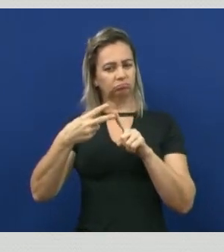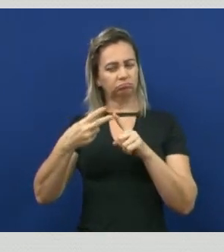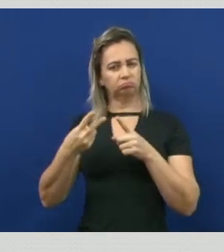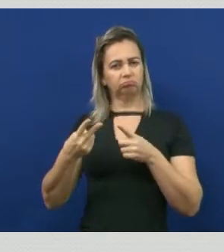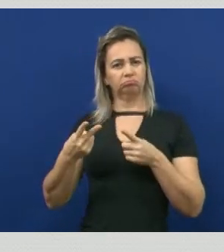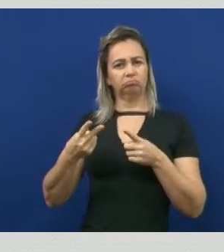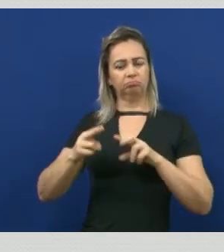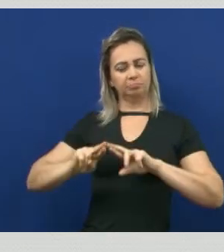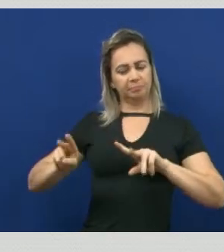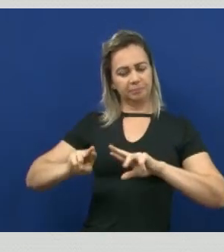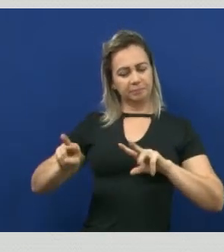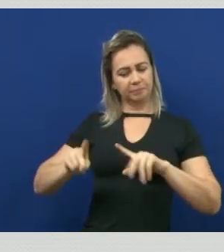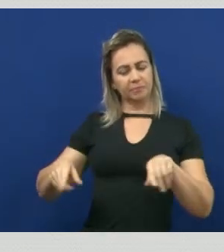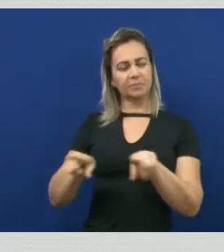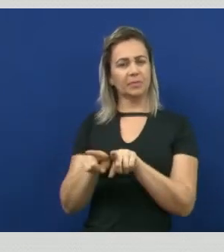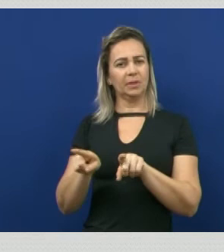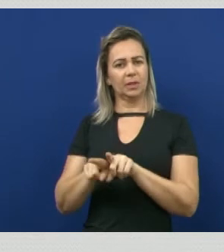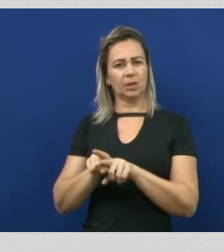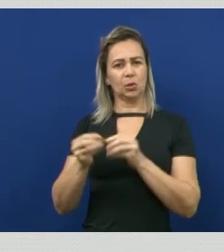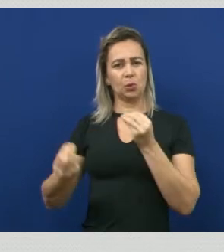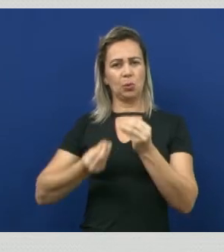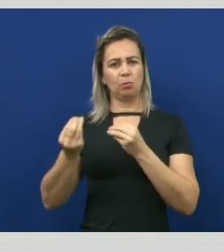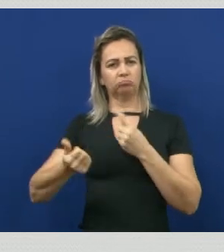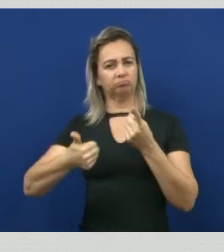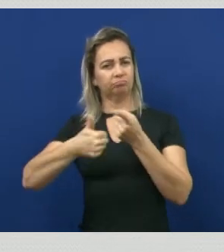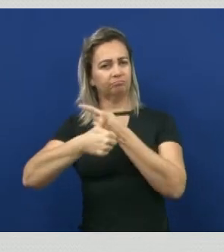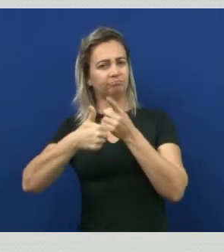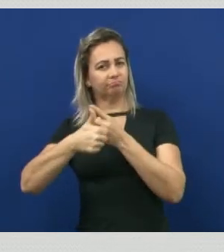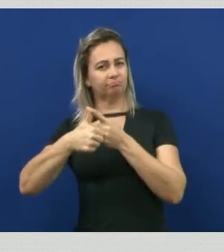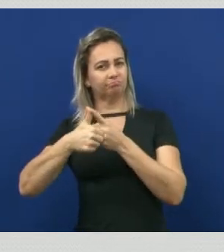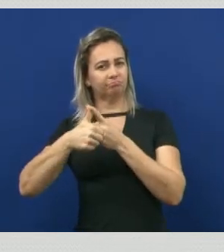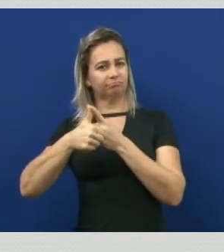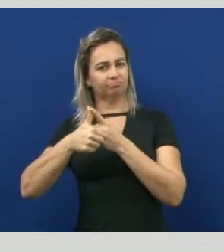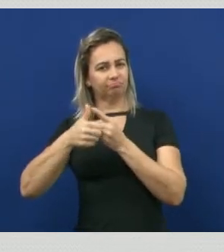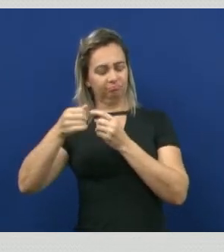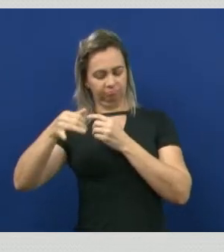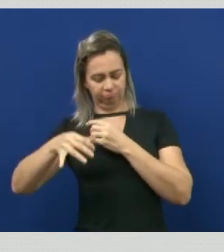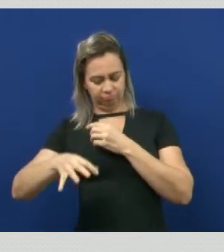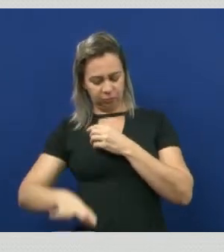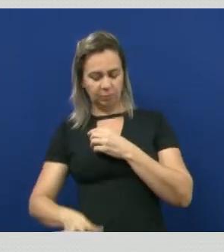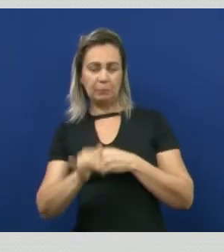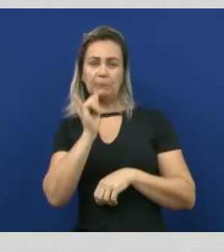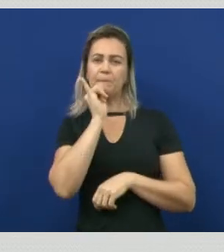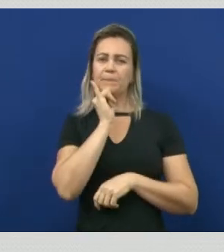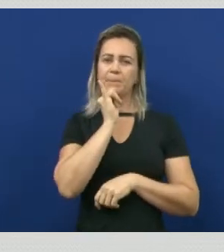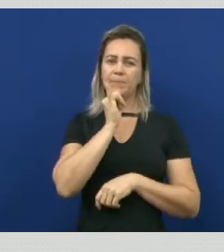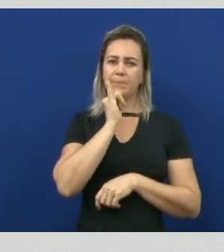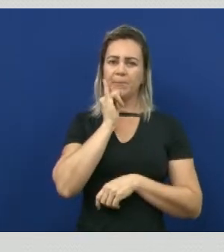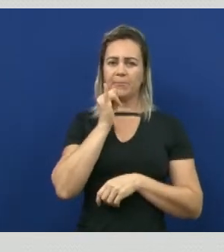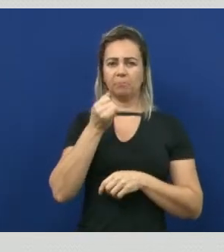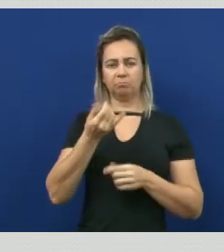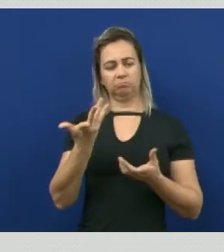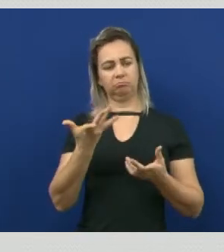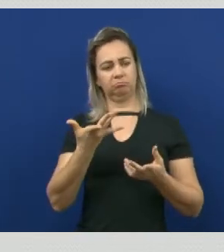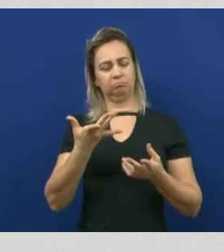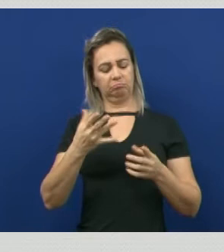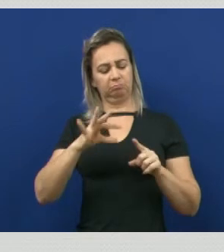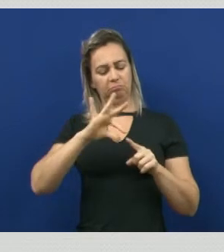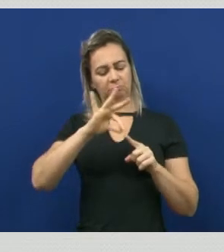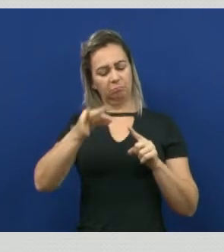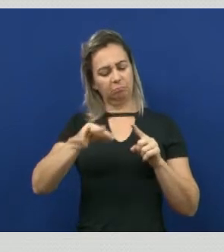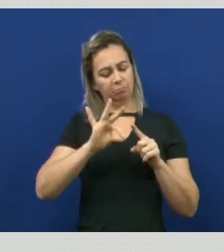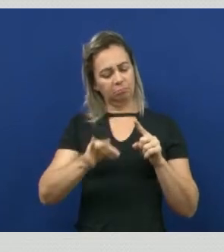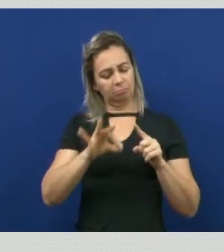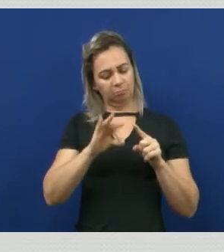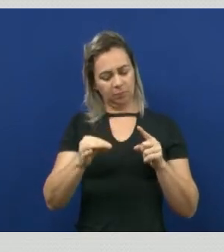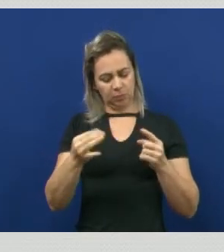objeto de maior massa cai primeiro ao chão do que o objeto de menor massa. Então, se você pegar, por exemplo, uma pena e uma pedra